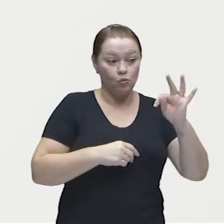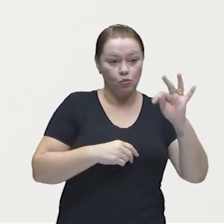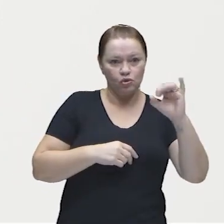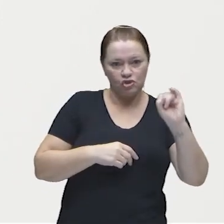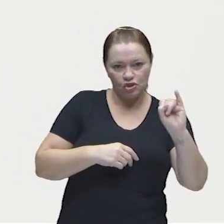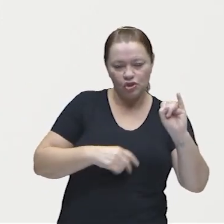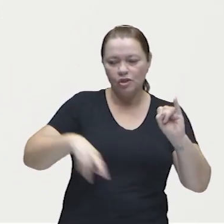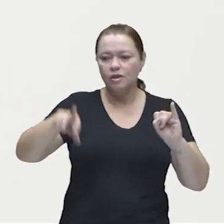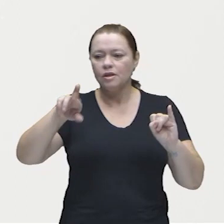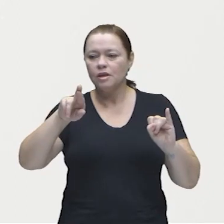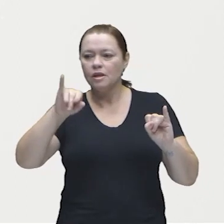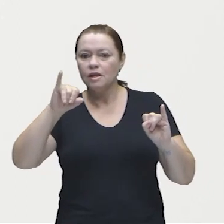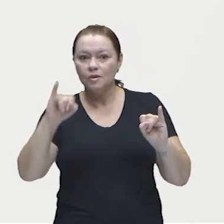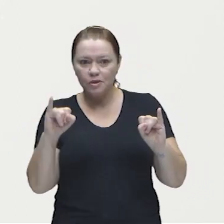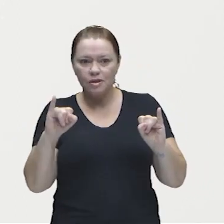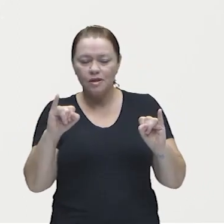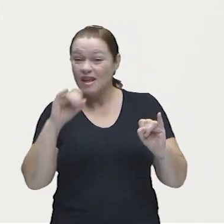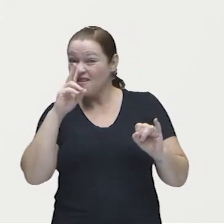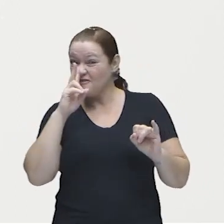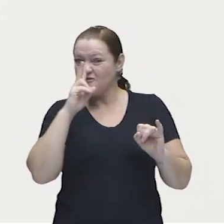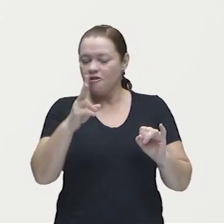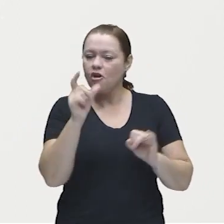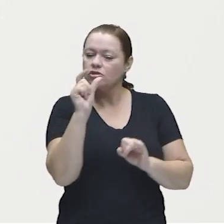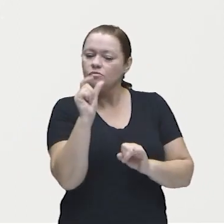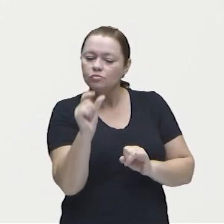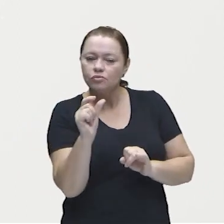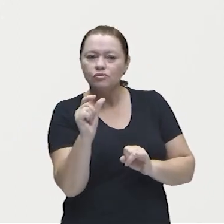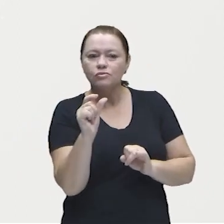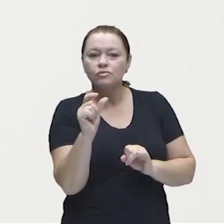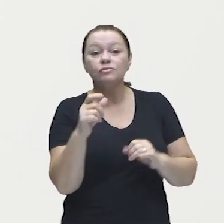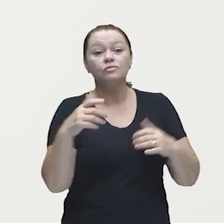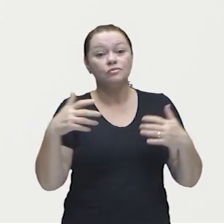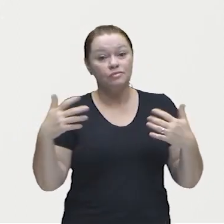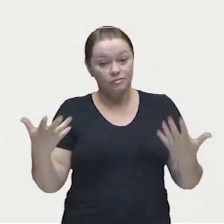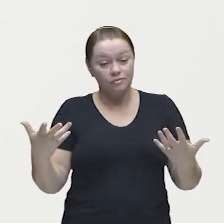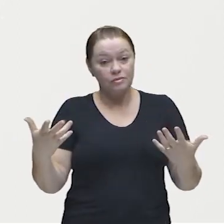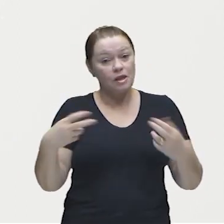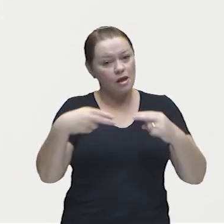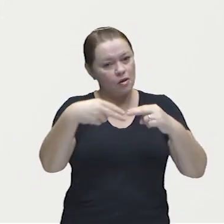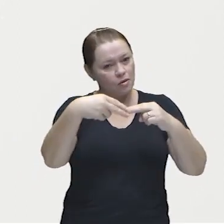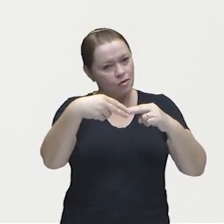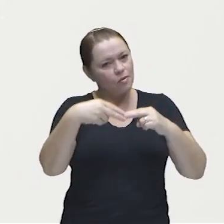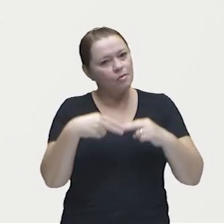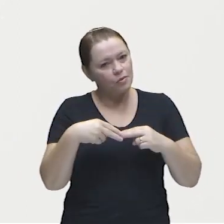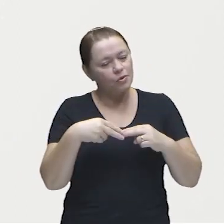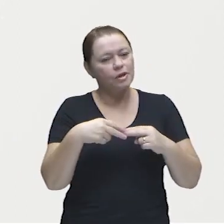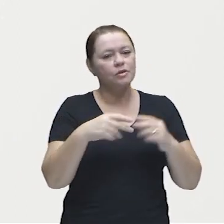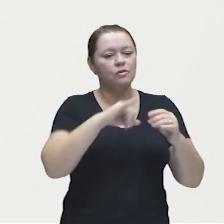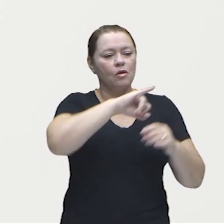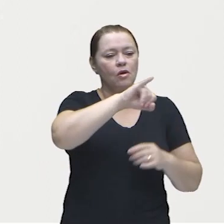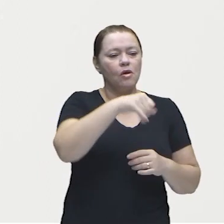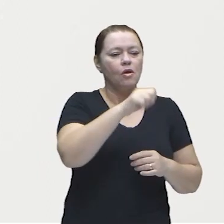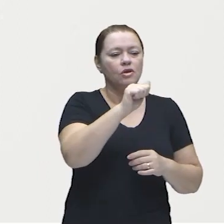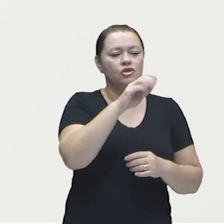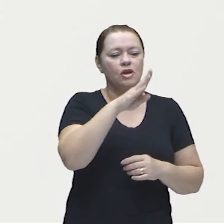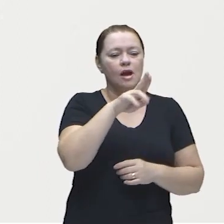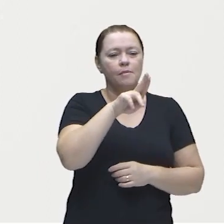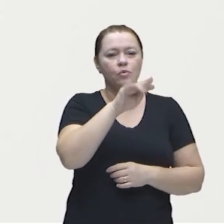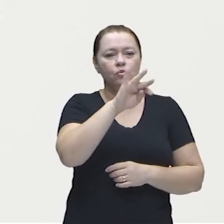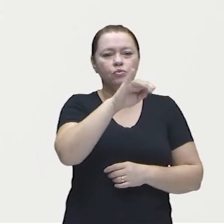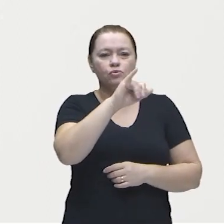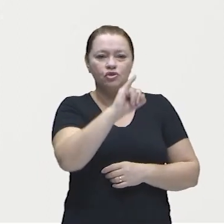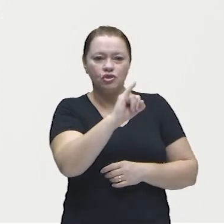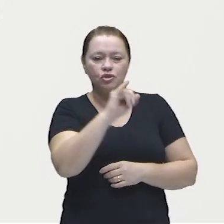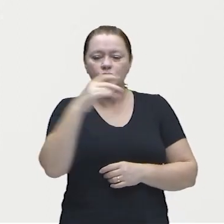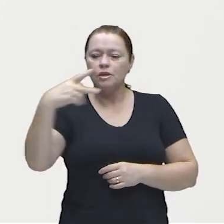Isso mesmo. A sílaba mais forte agora é a última. O do jabuti e o